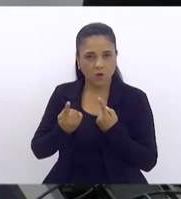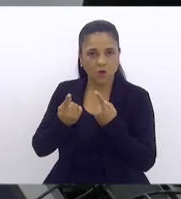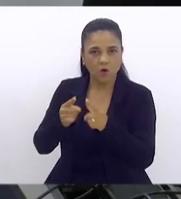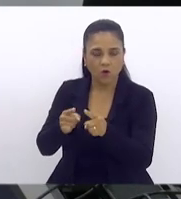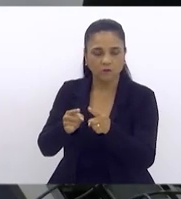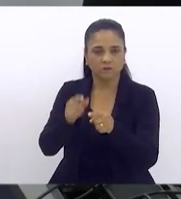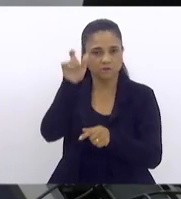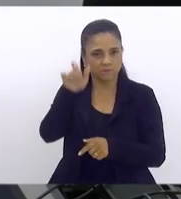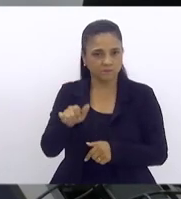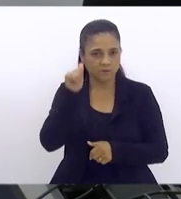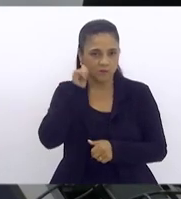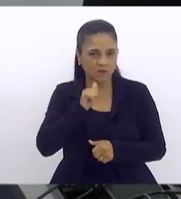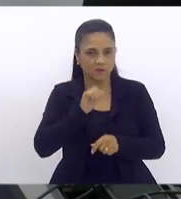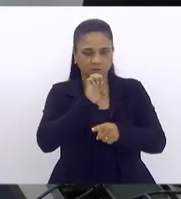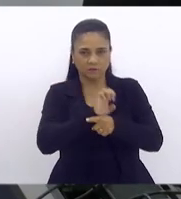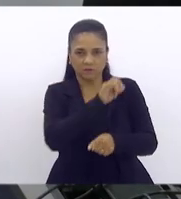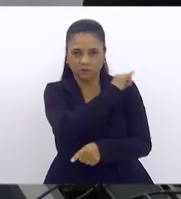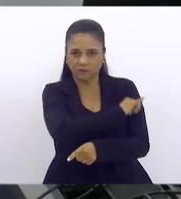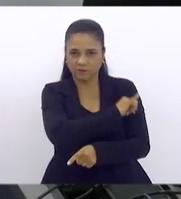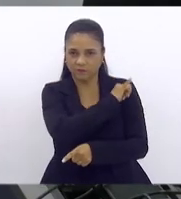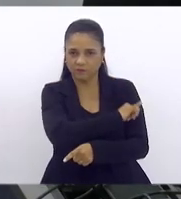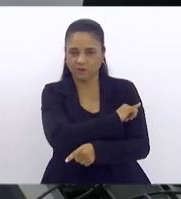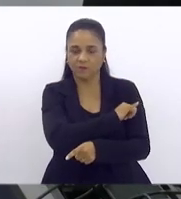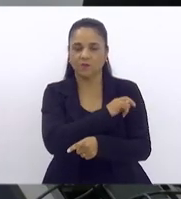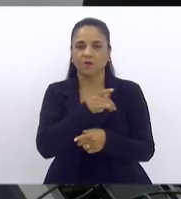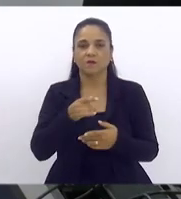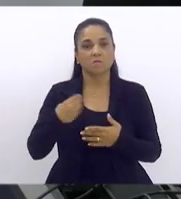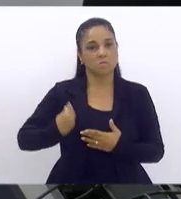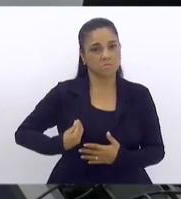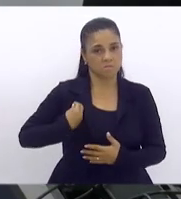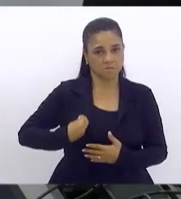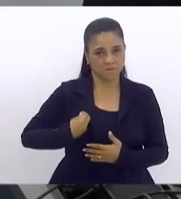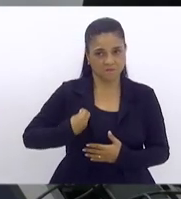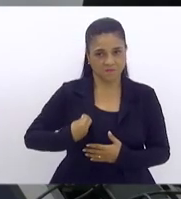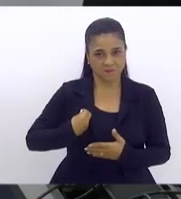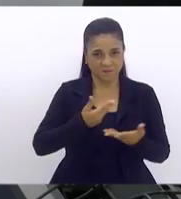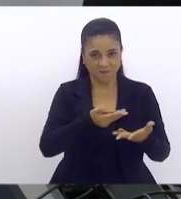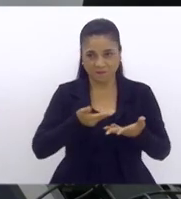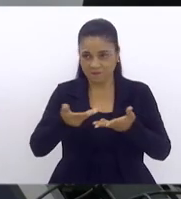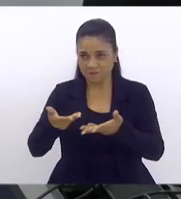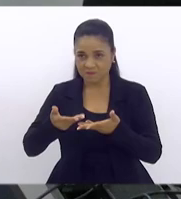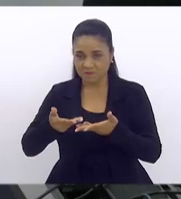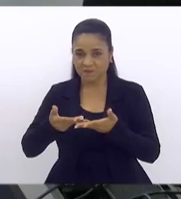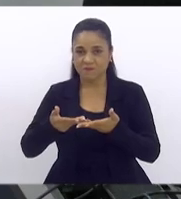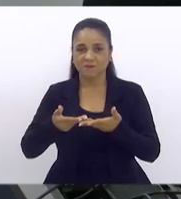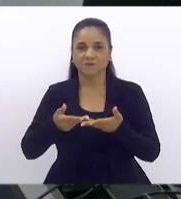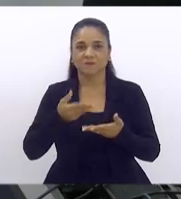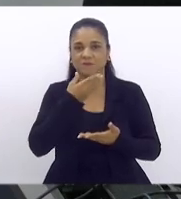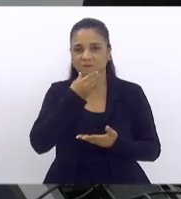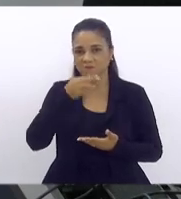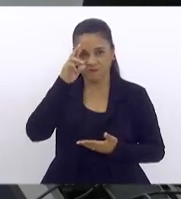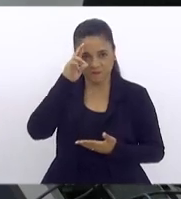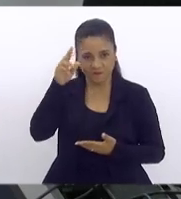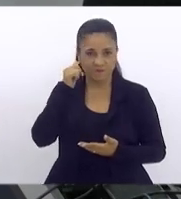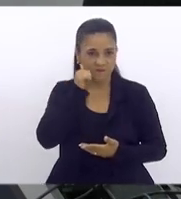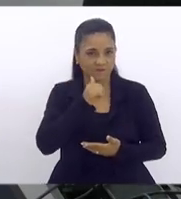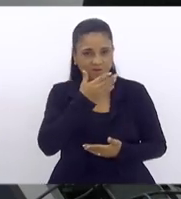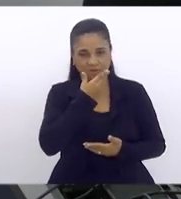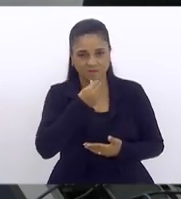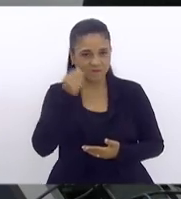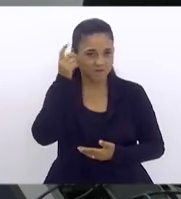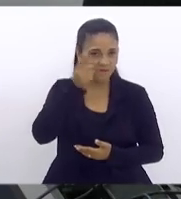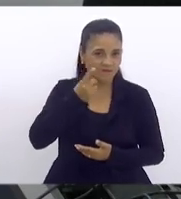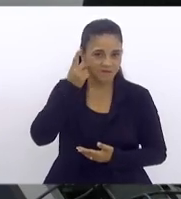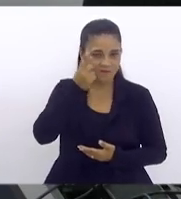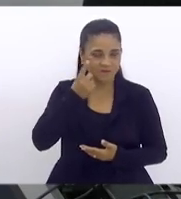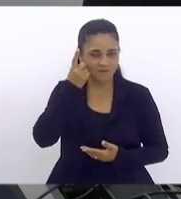contra as mulheres no estado do Rio de Janeiro, e contando com a presença dos excelentíssimos senhores e senhoras deputados,